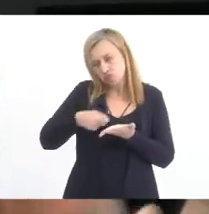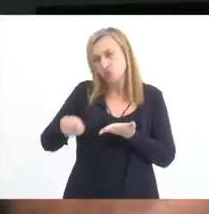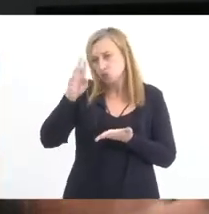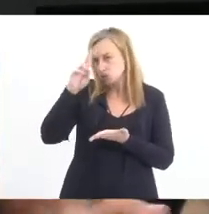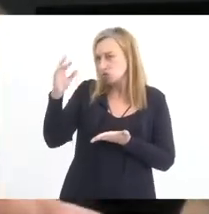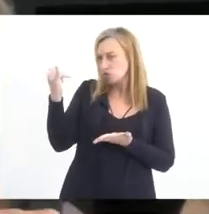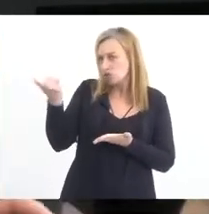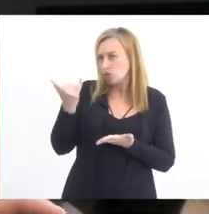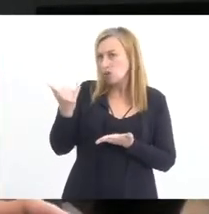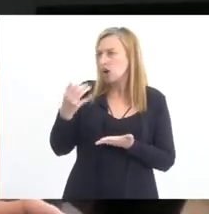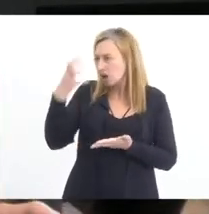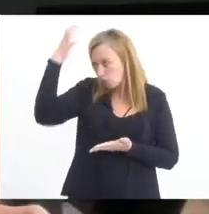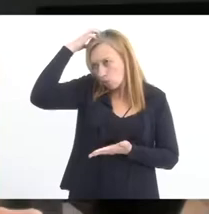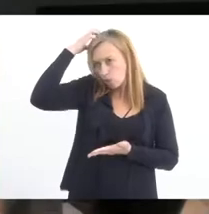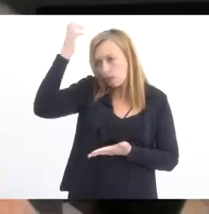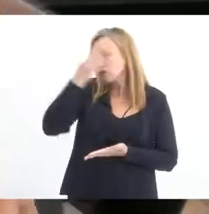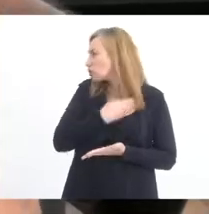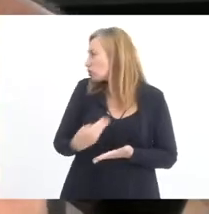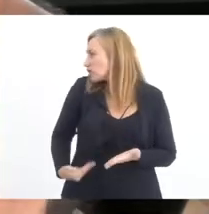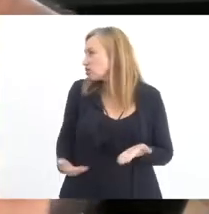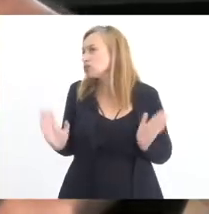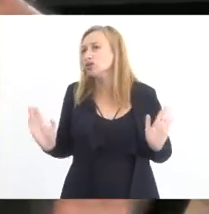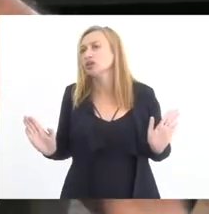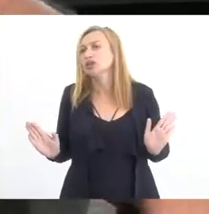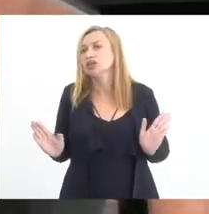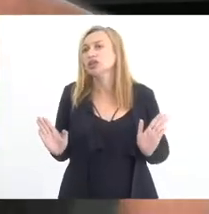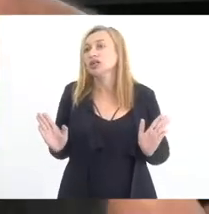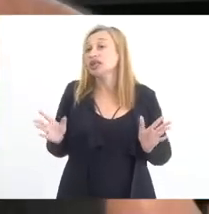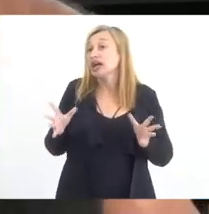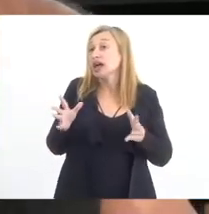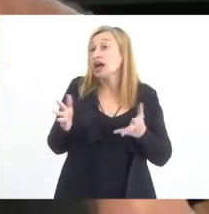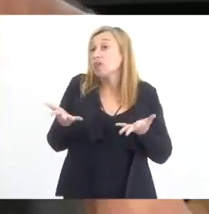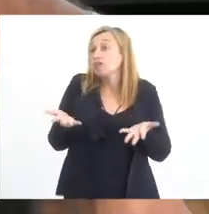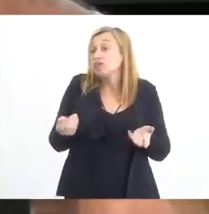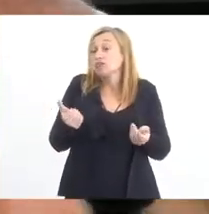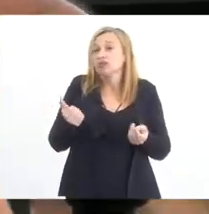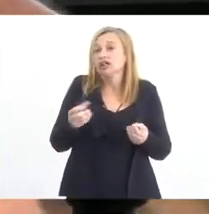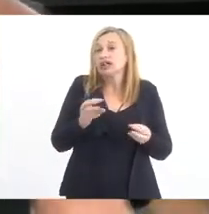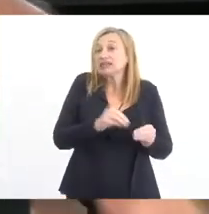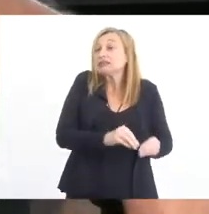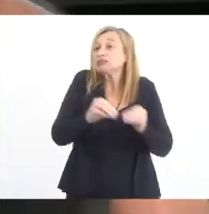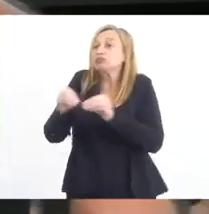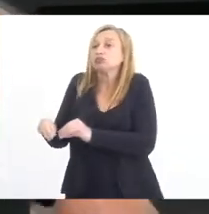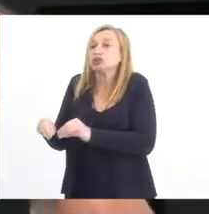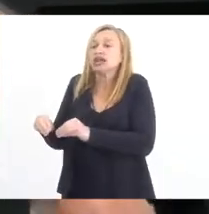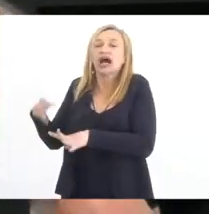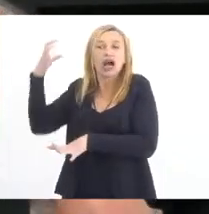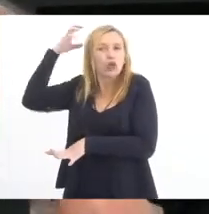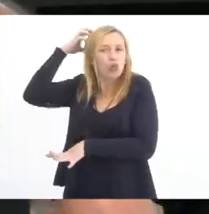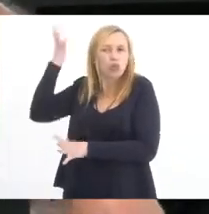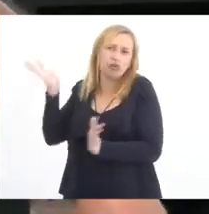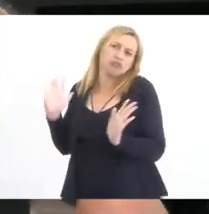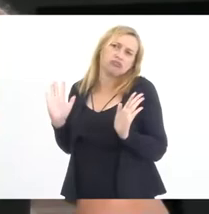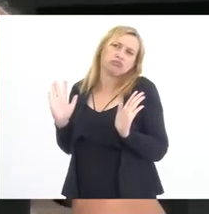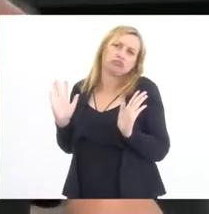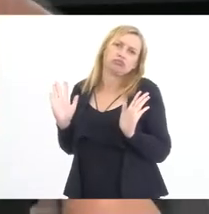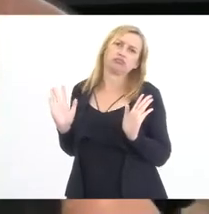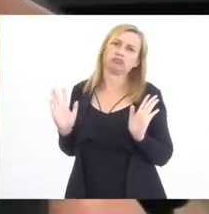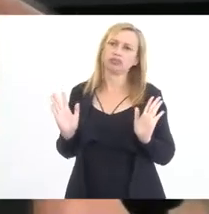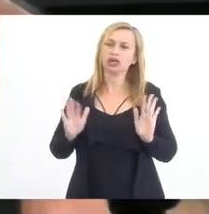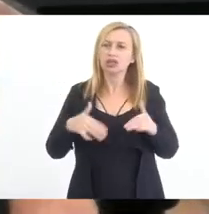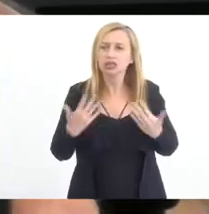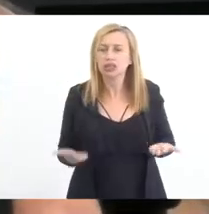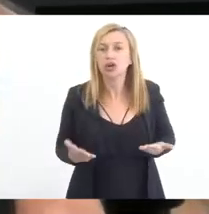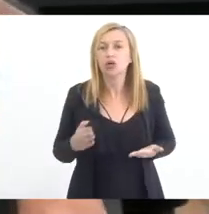falou, que a culpa é do governador, senão daqui a pouco vai se transferir, vai se mudar os culpados. Então,